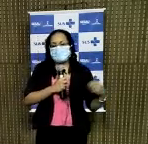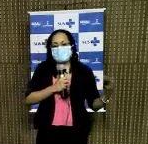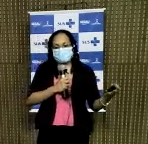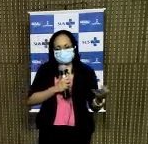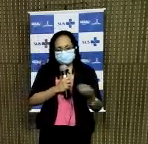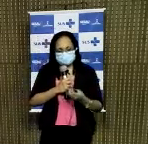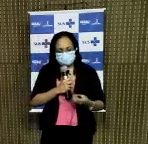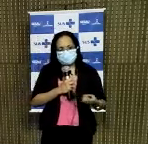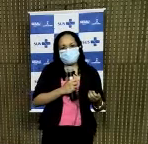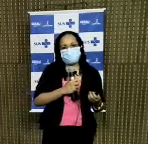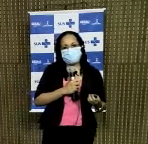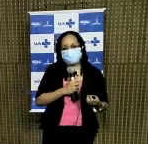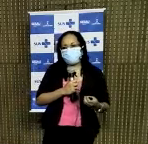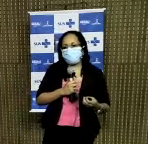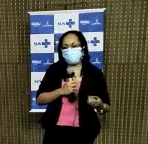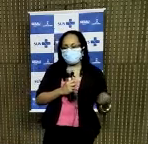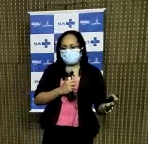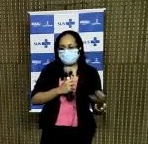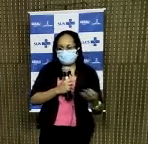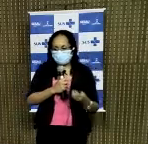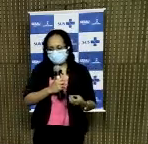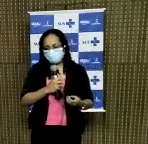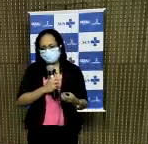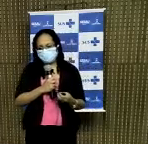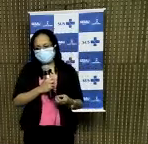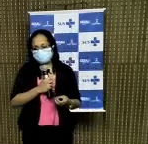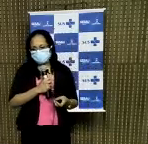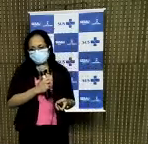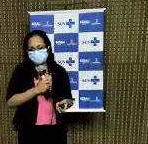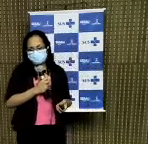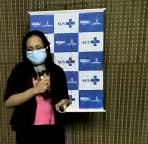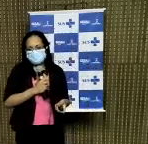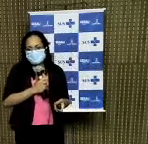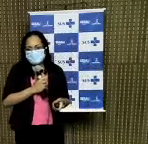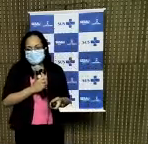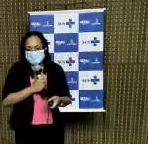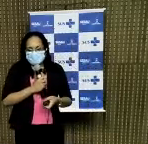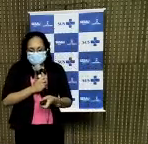consiga atender essas crianças, né? Fazer essa busca ativa dessas crianças.